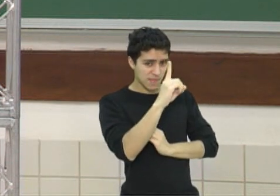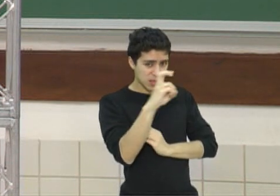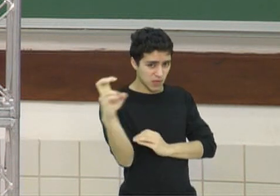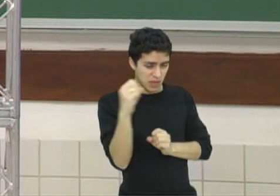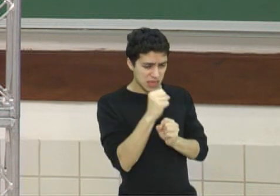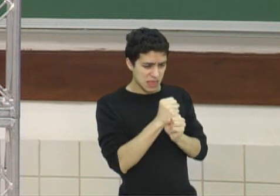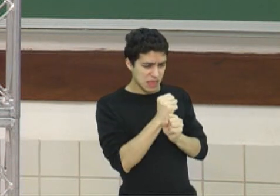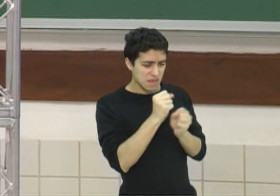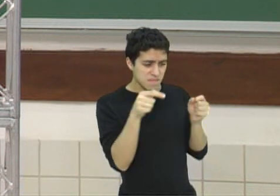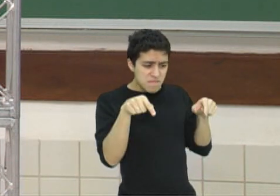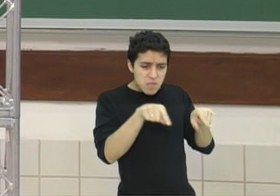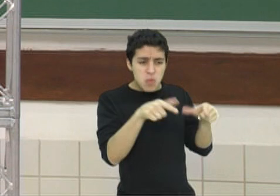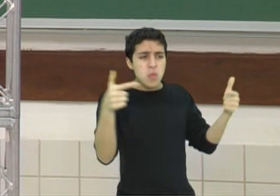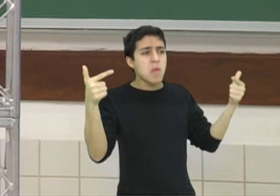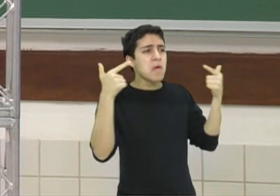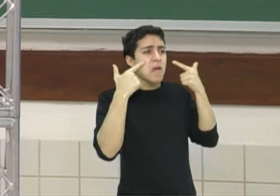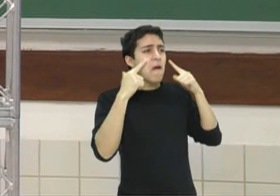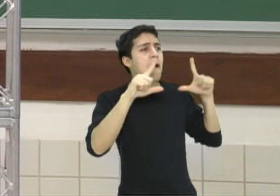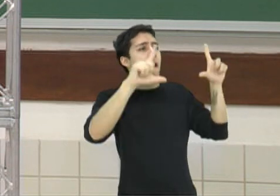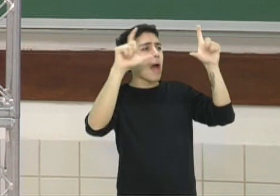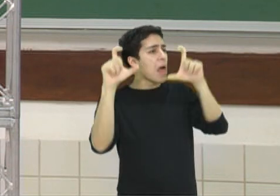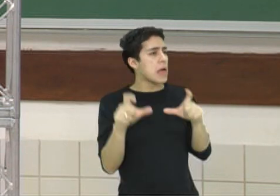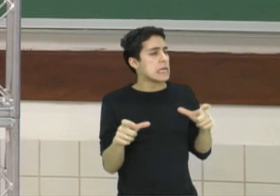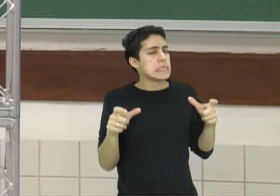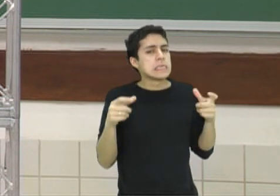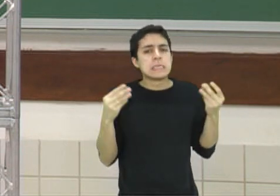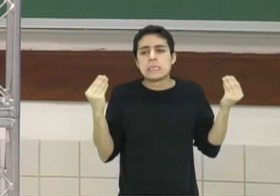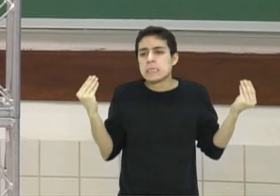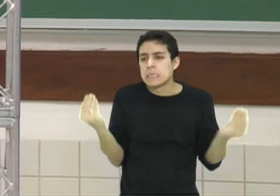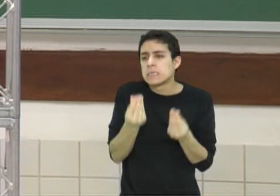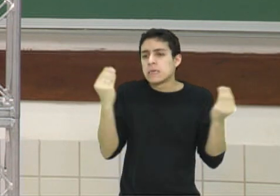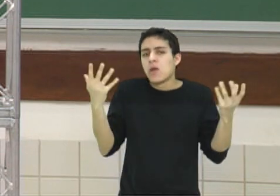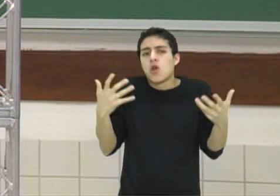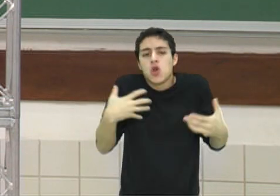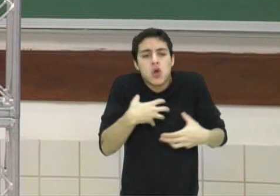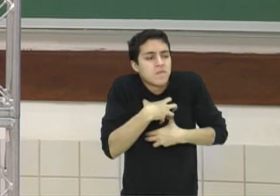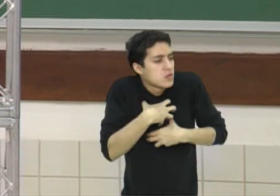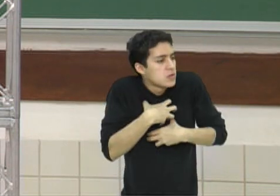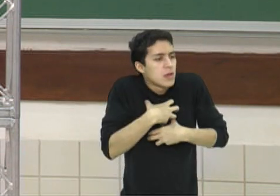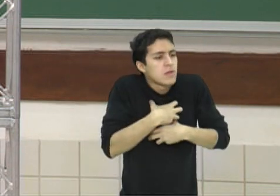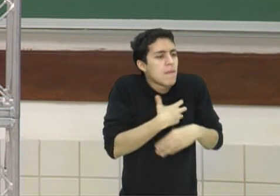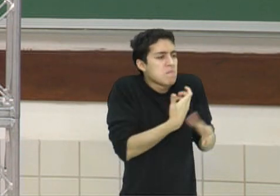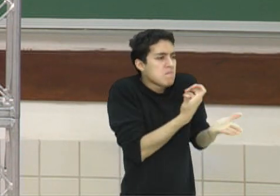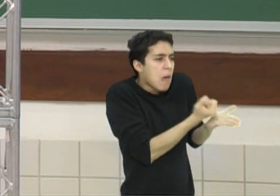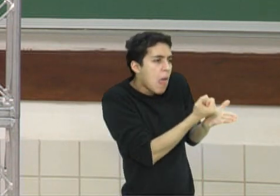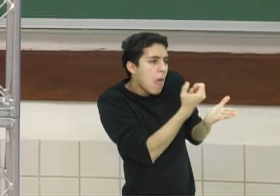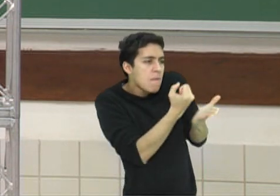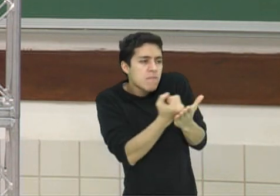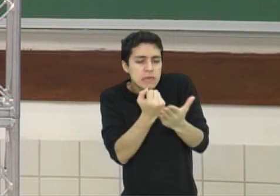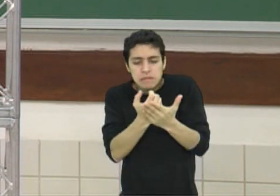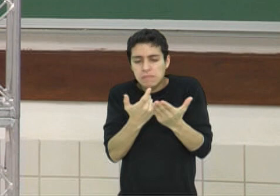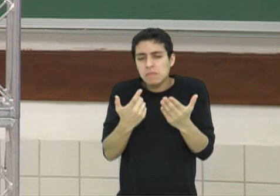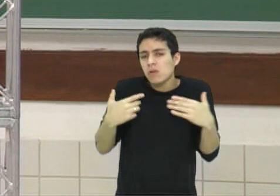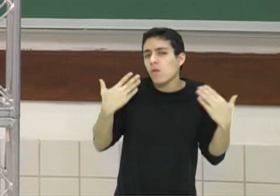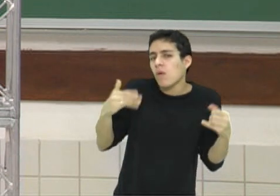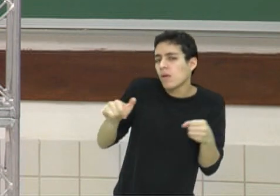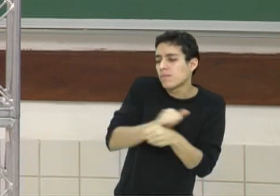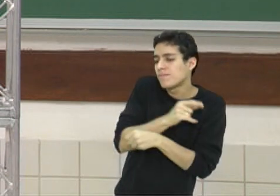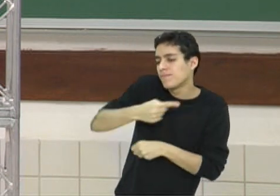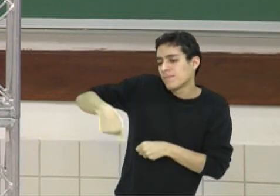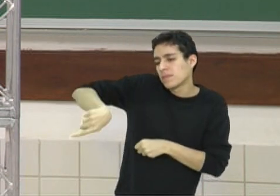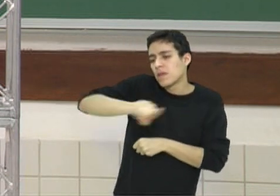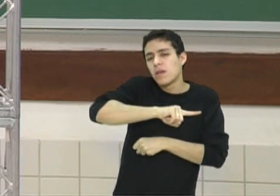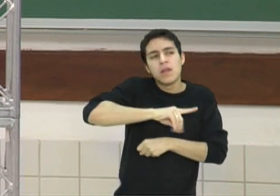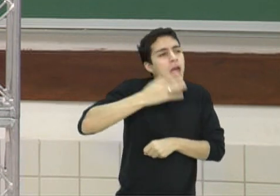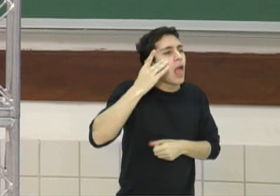não existia fotografia, qual que era a forma de eu poder retratar qualquer tipo de evento? Qual que era a forma de eu retratar qualquer tipo de